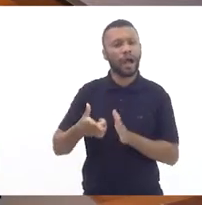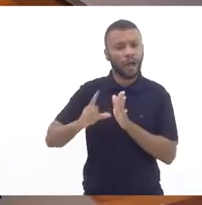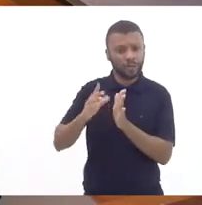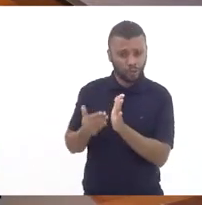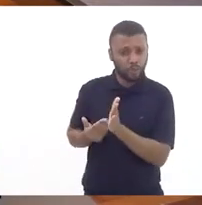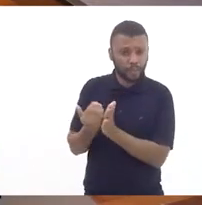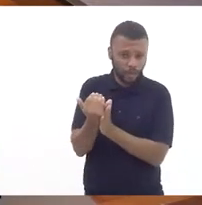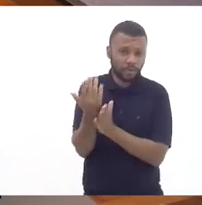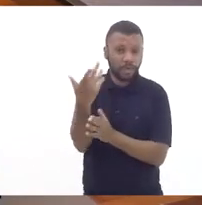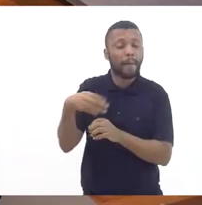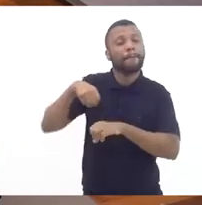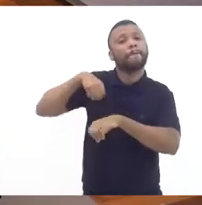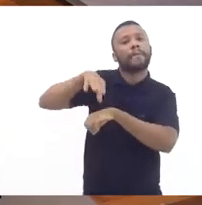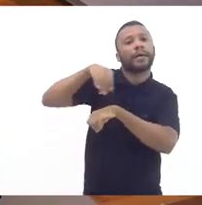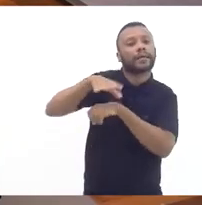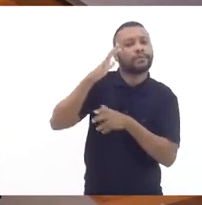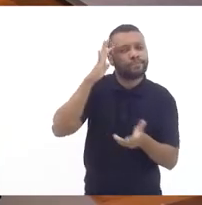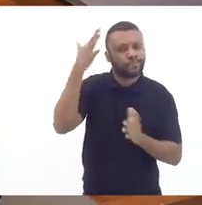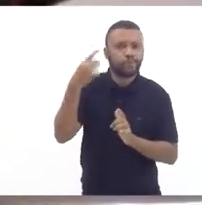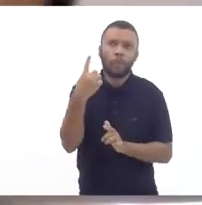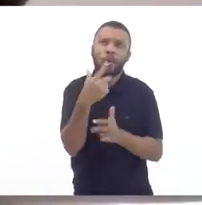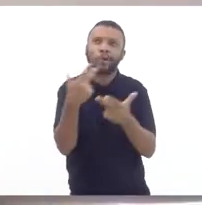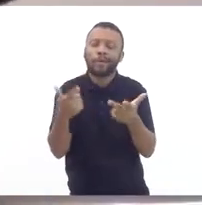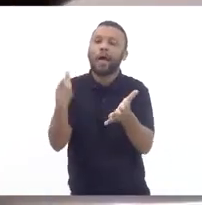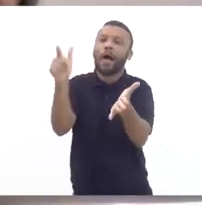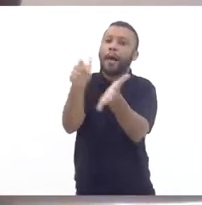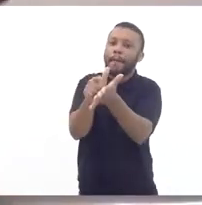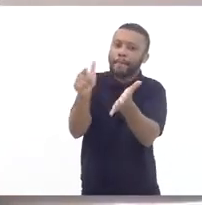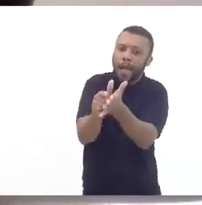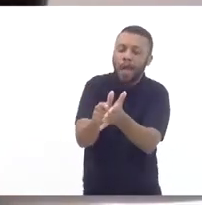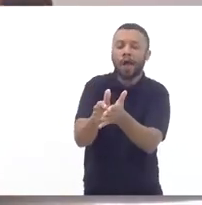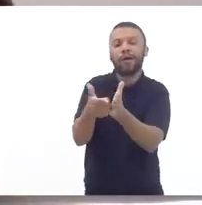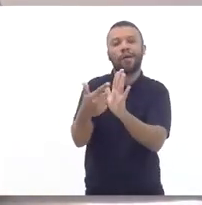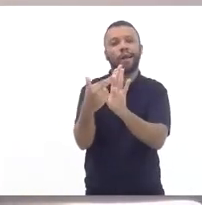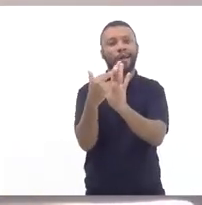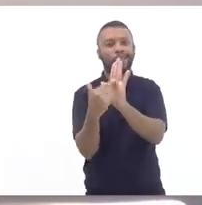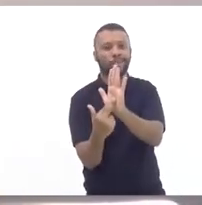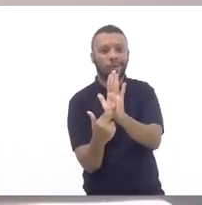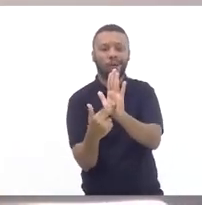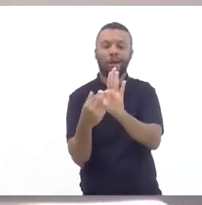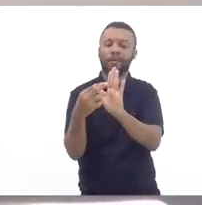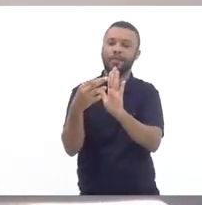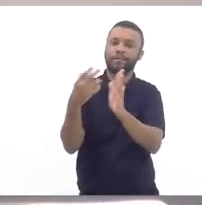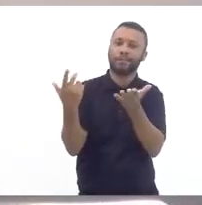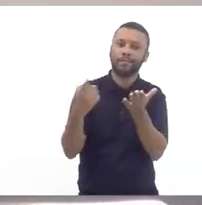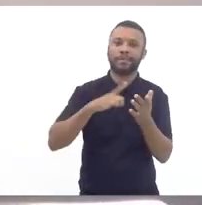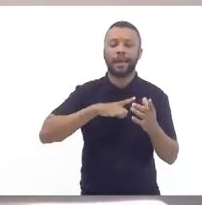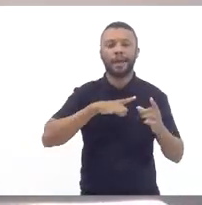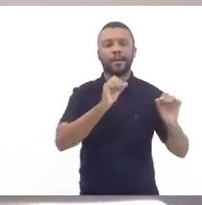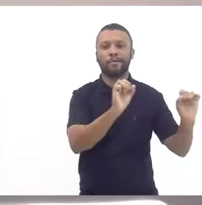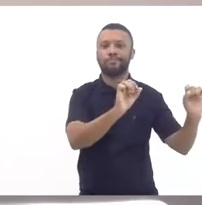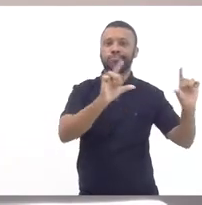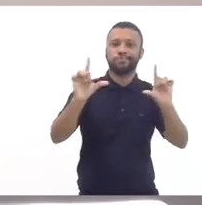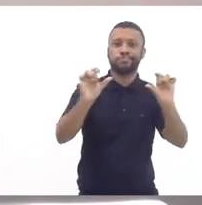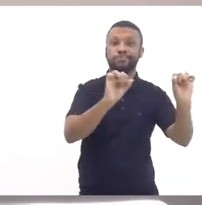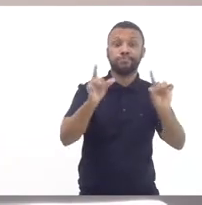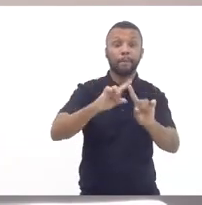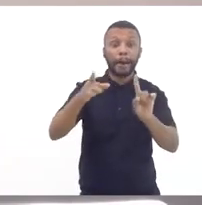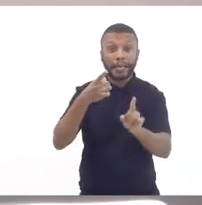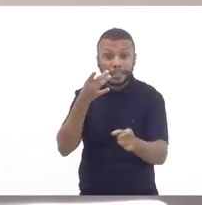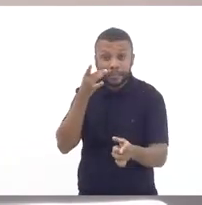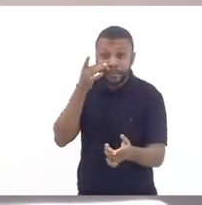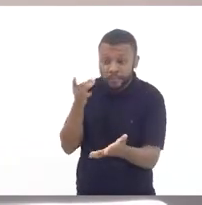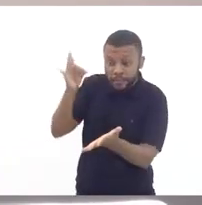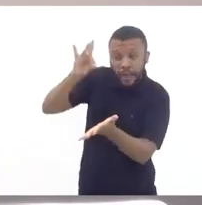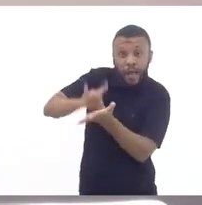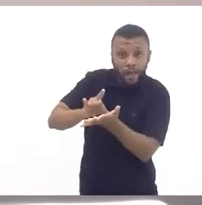da realidade, né? Porque uma coisa é você pegar o papel, tem relatório, tem quadros, mas quando você chega na realidade, você vê que é